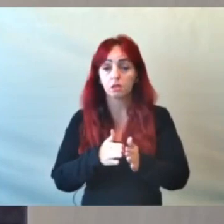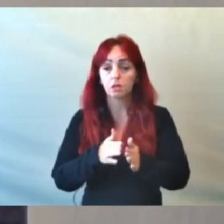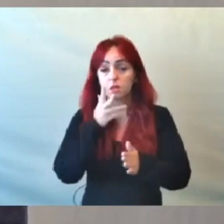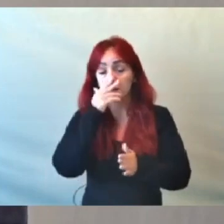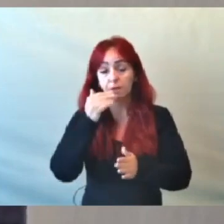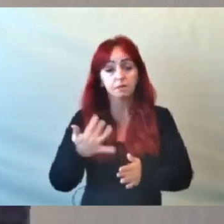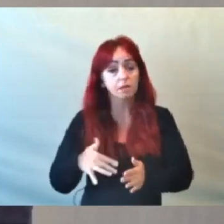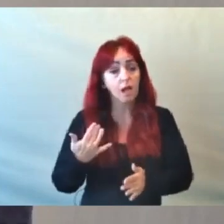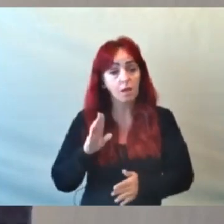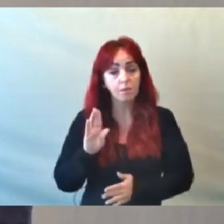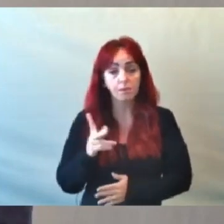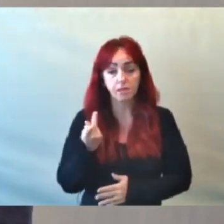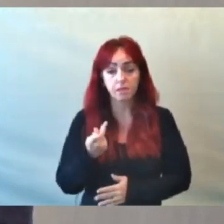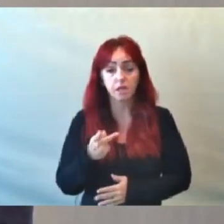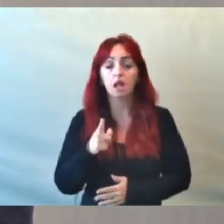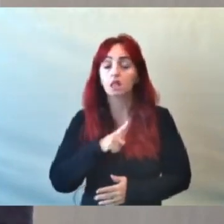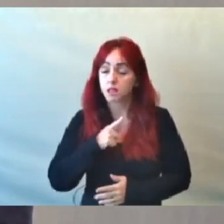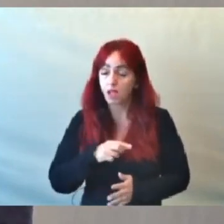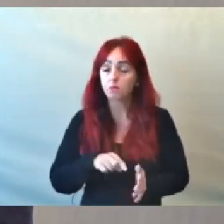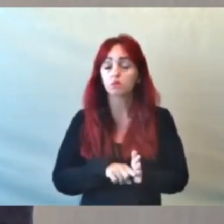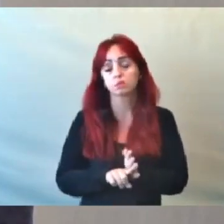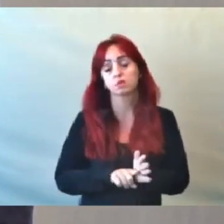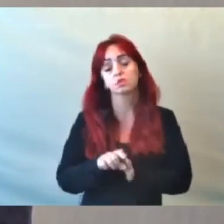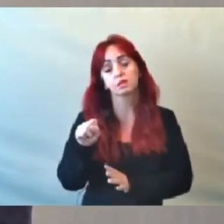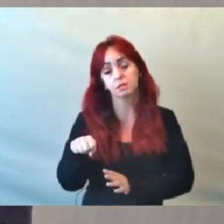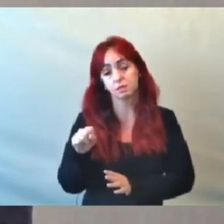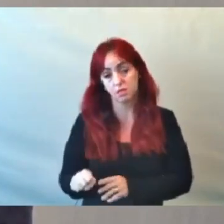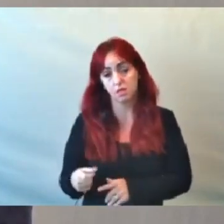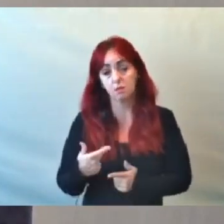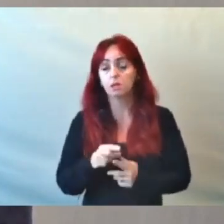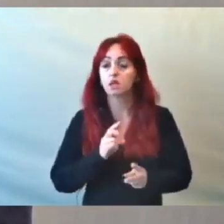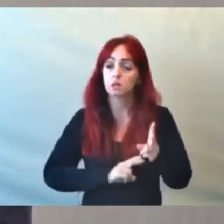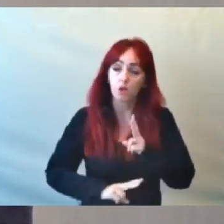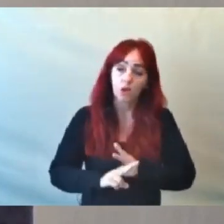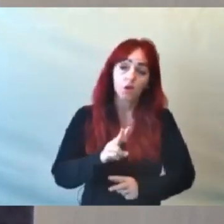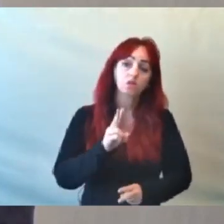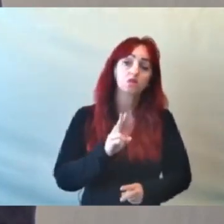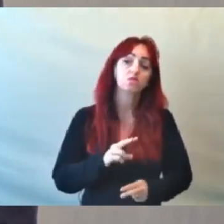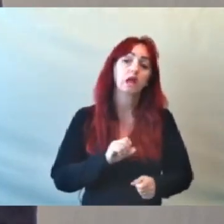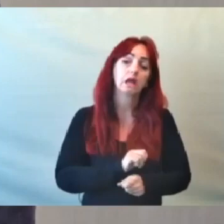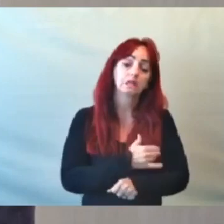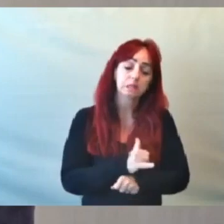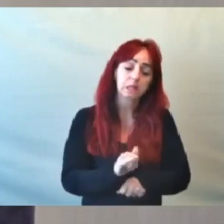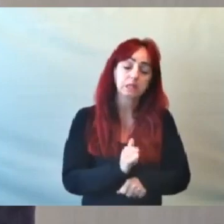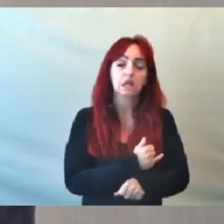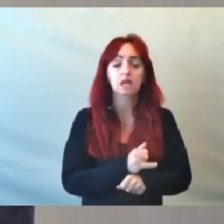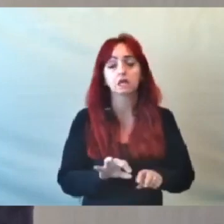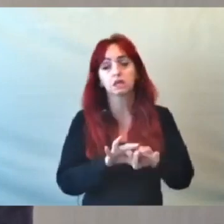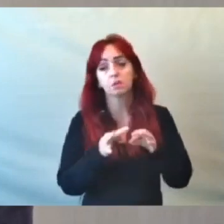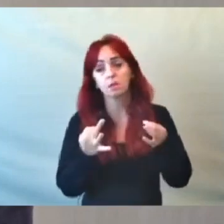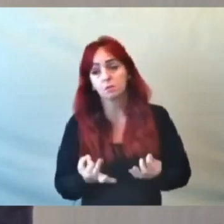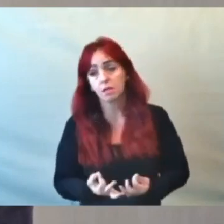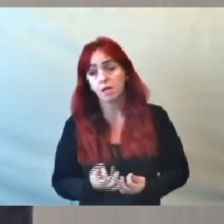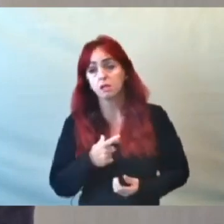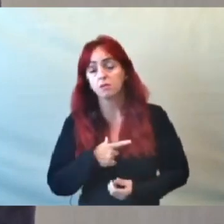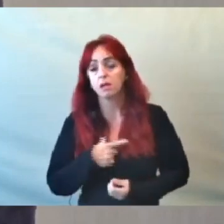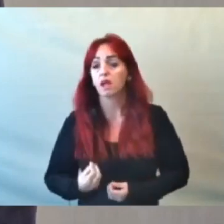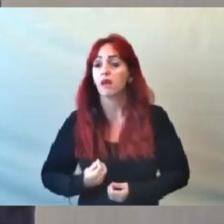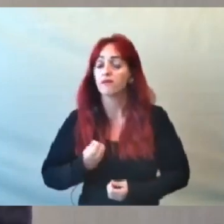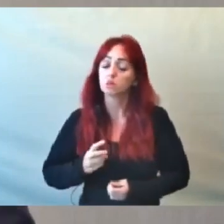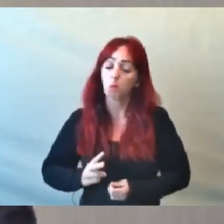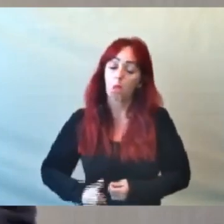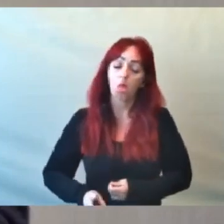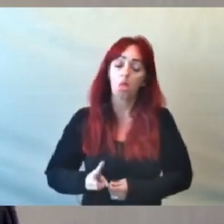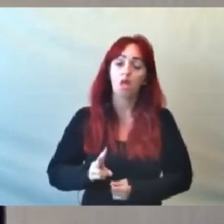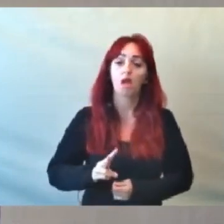questionar. Porque se continuar na mesma estratégia, simplesmente vamos passar a vida inteira gastando 22 milhões de reais na Lagoa e não vai